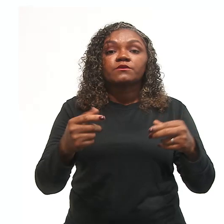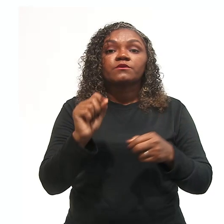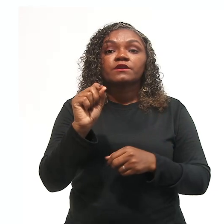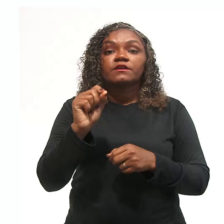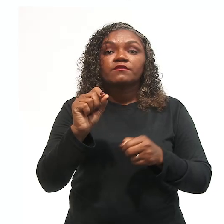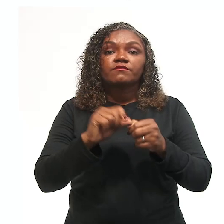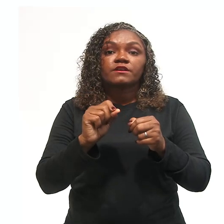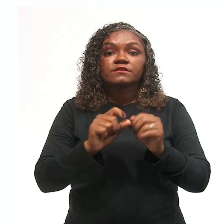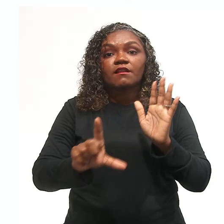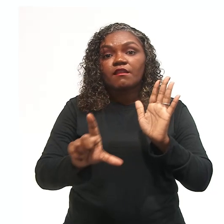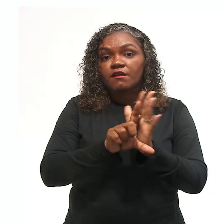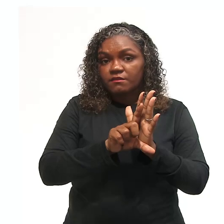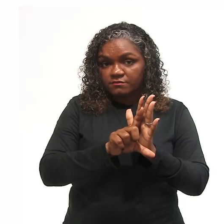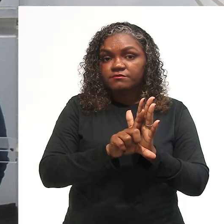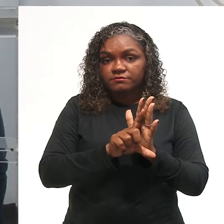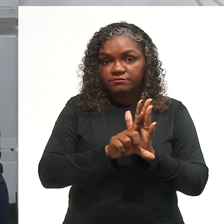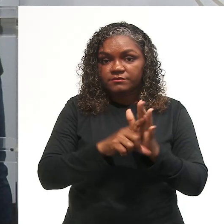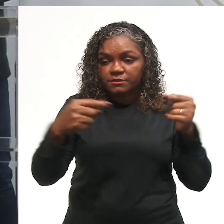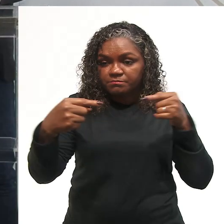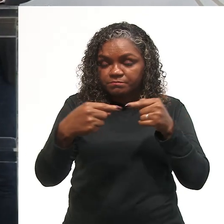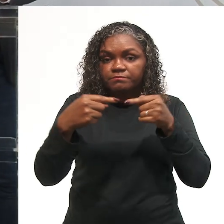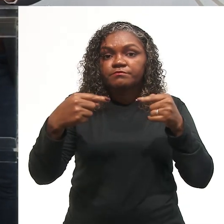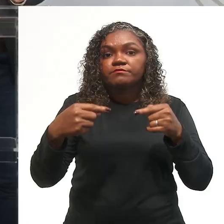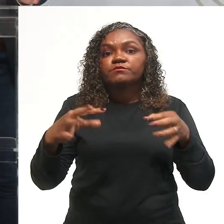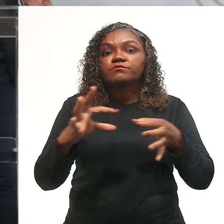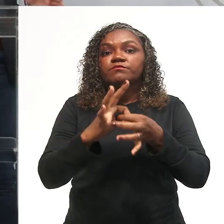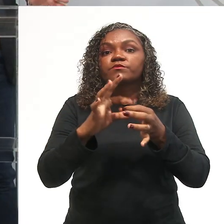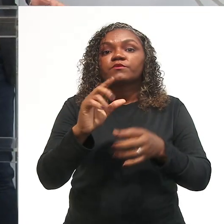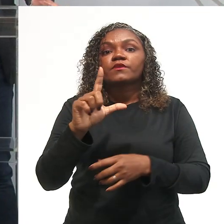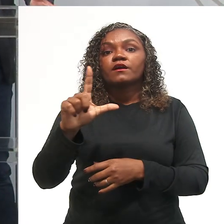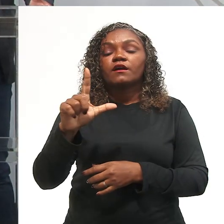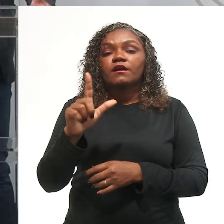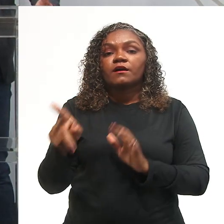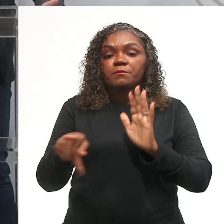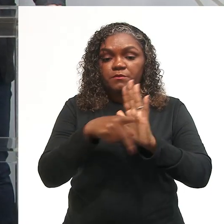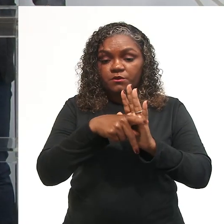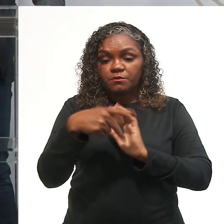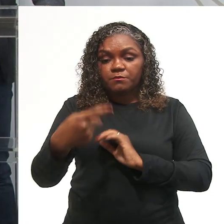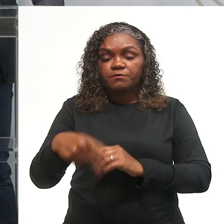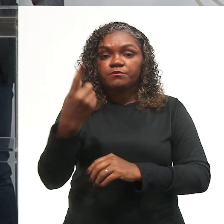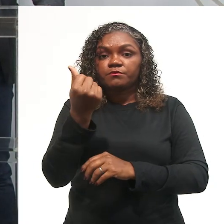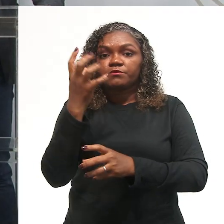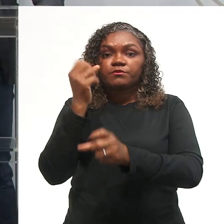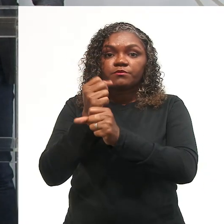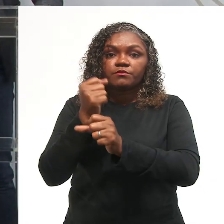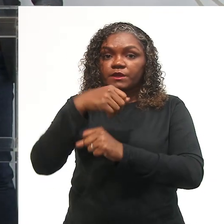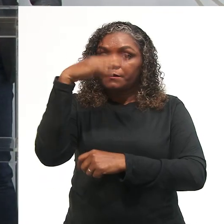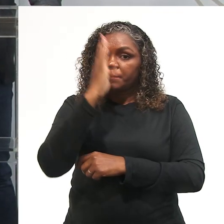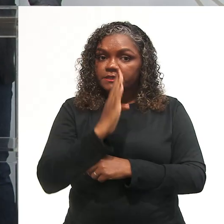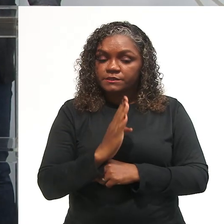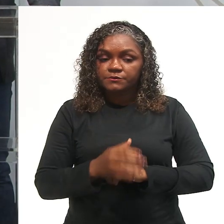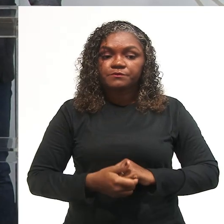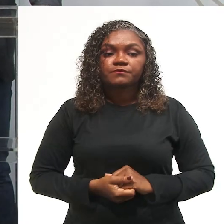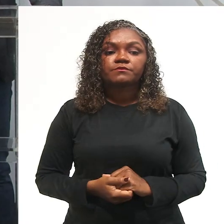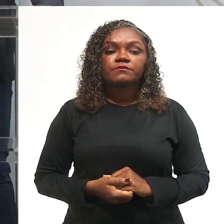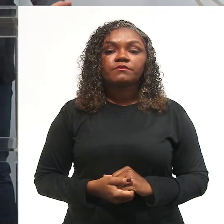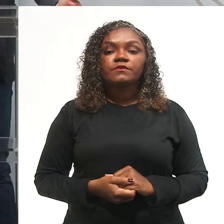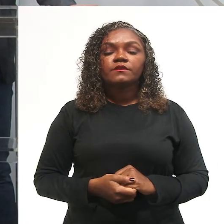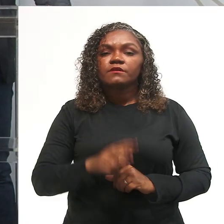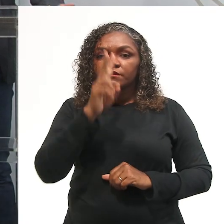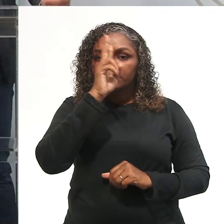da população brasileira. Vale ressaltar aqui que o orçamento na Constituição, quando nós estudamos, né, lá no seu